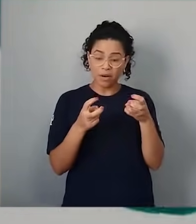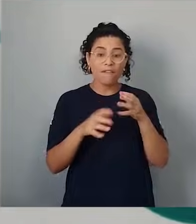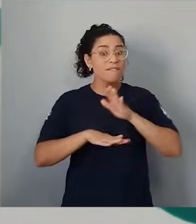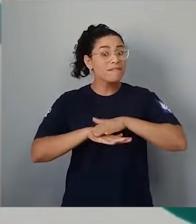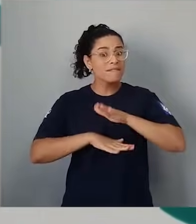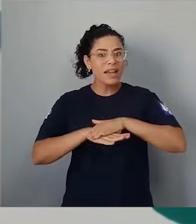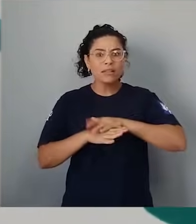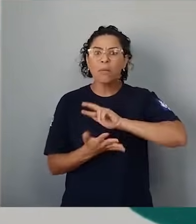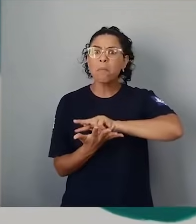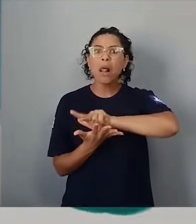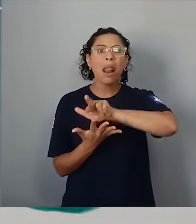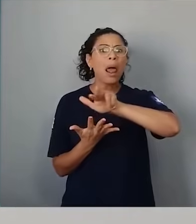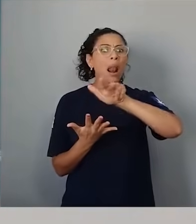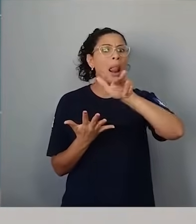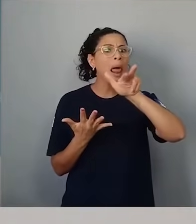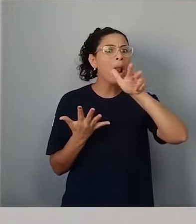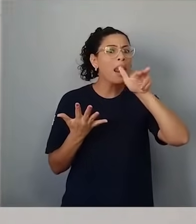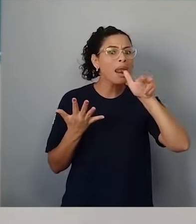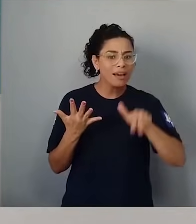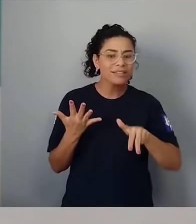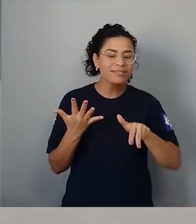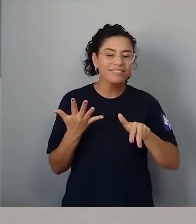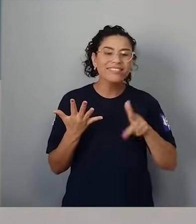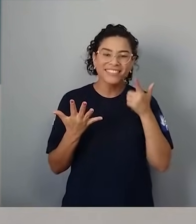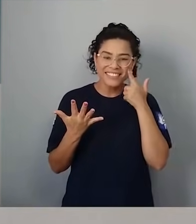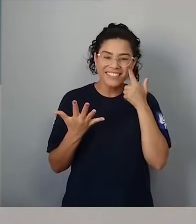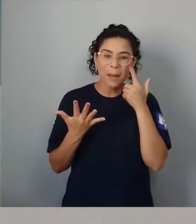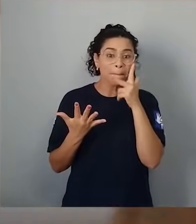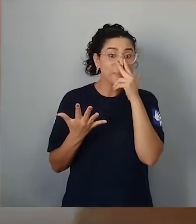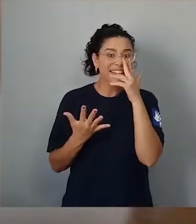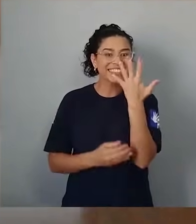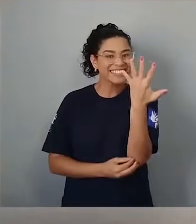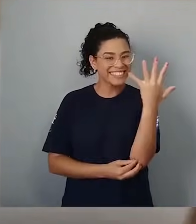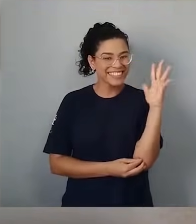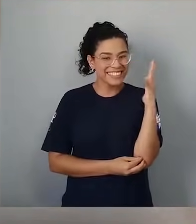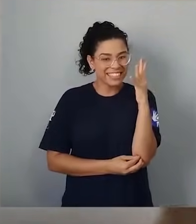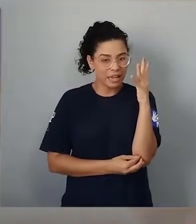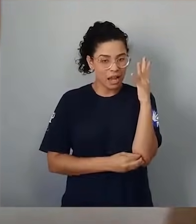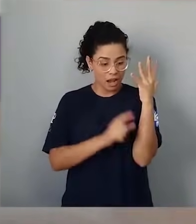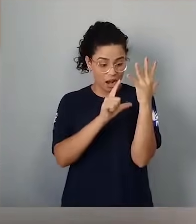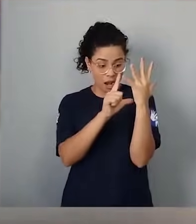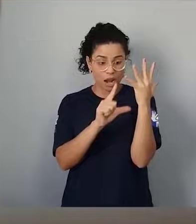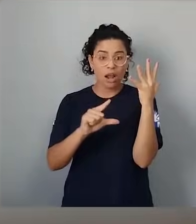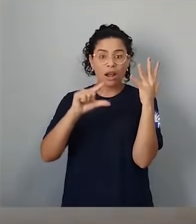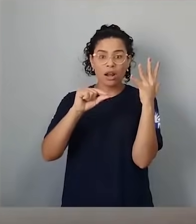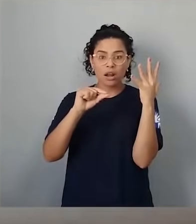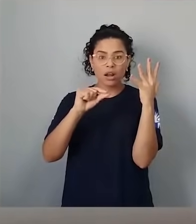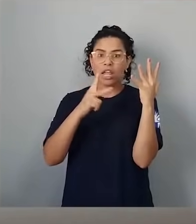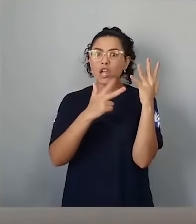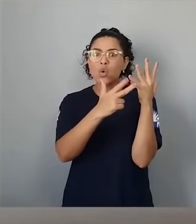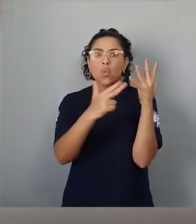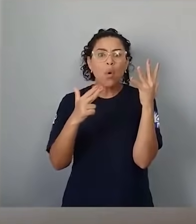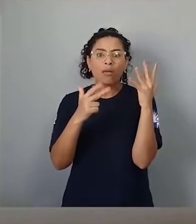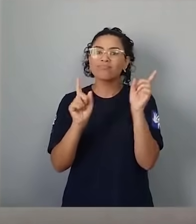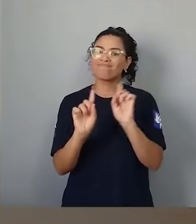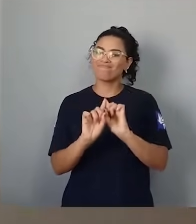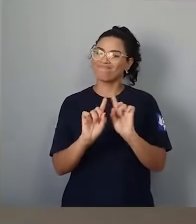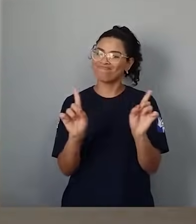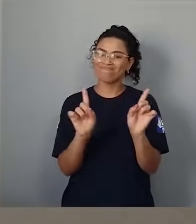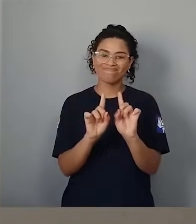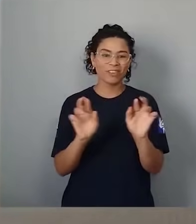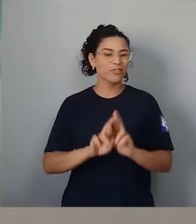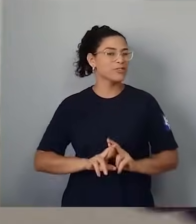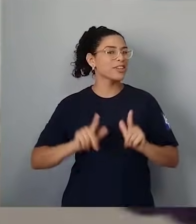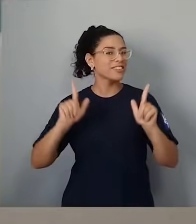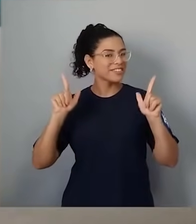fizemos? Quantos tons? Ai, parece até a natureza. A folha verde de uma árvore nunca é igual à outra.